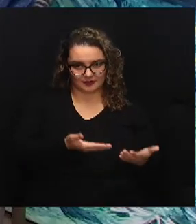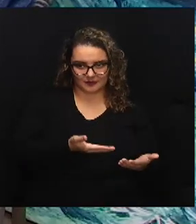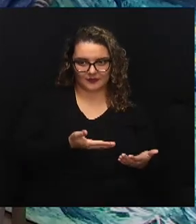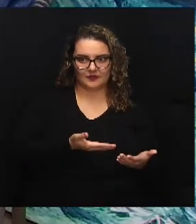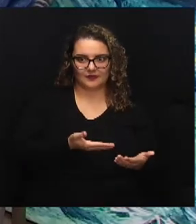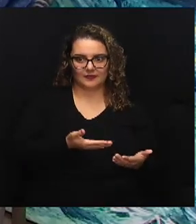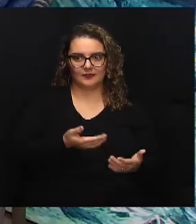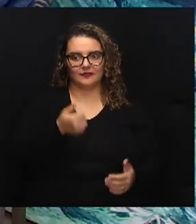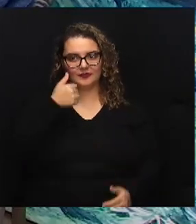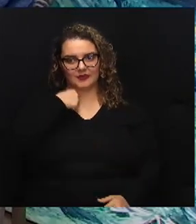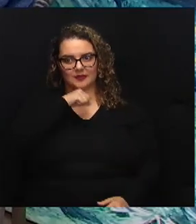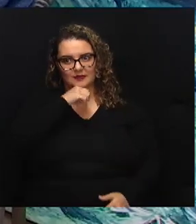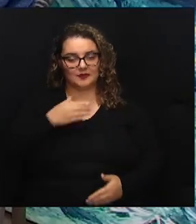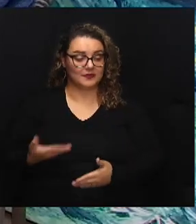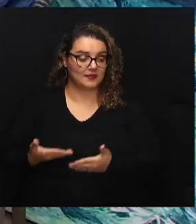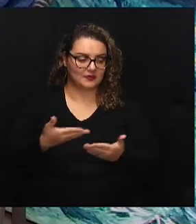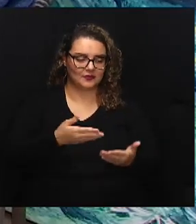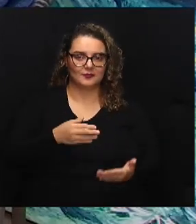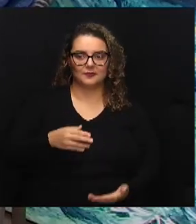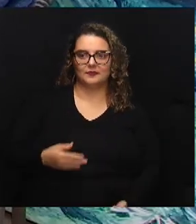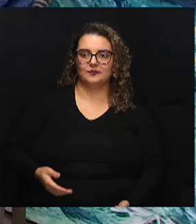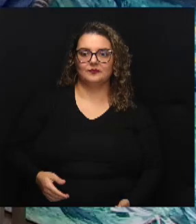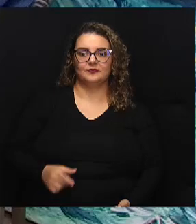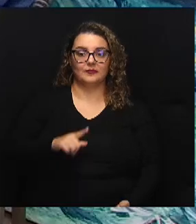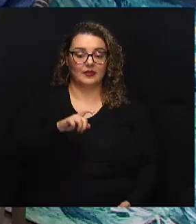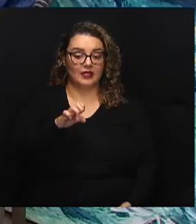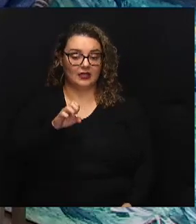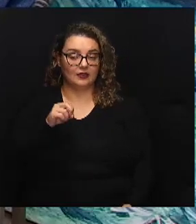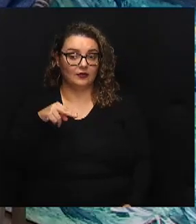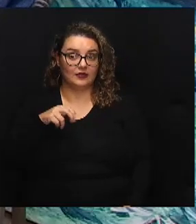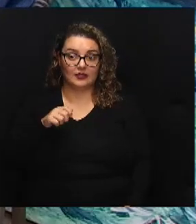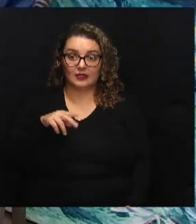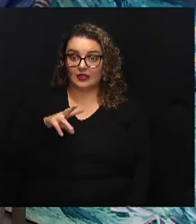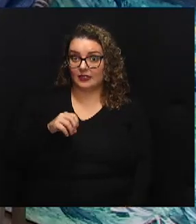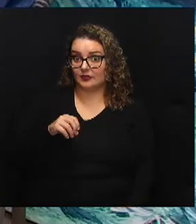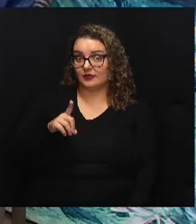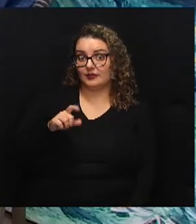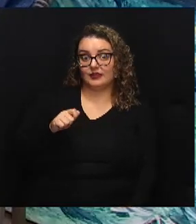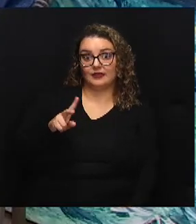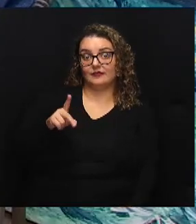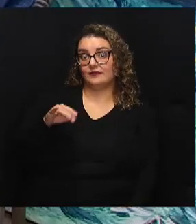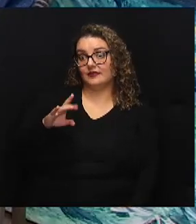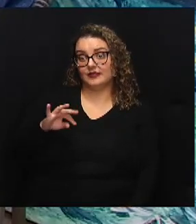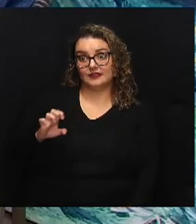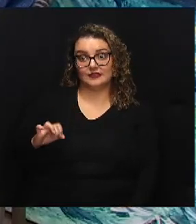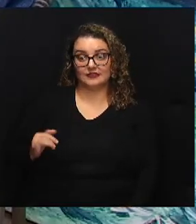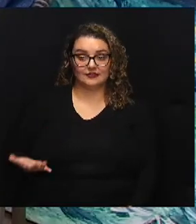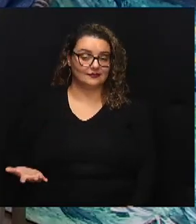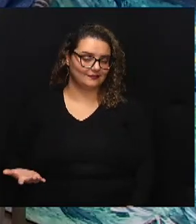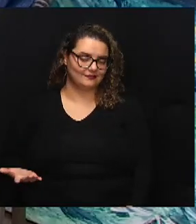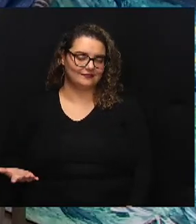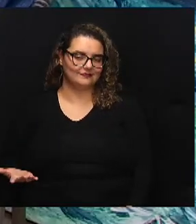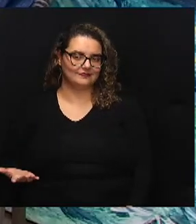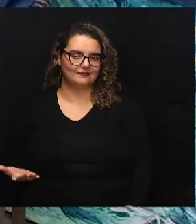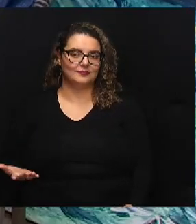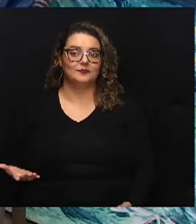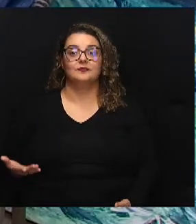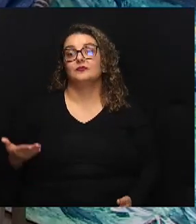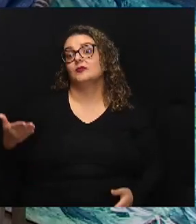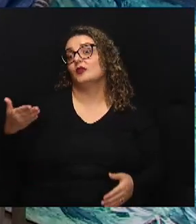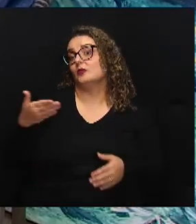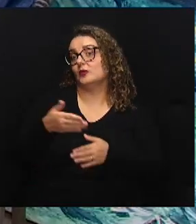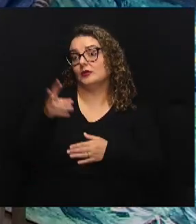Ela me apresentou Leonardo da Vinci. Então eu entrei pela história